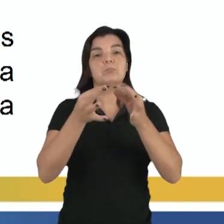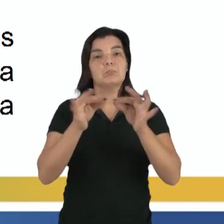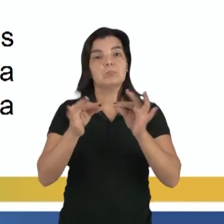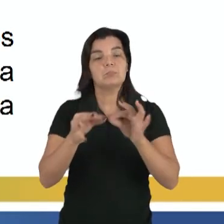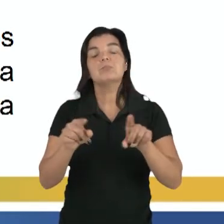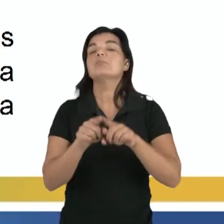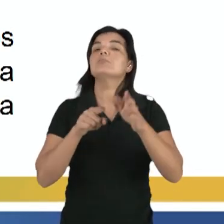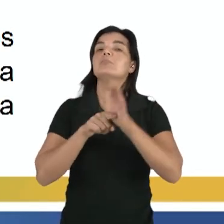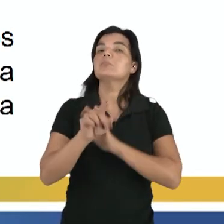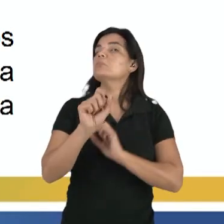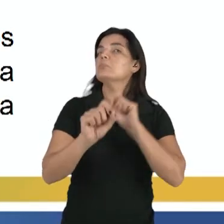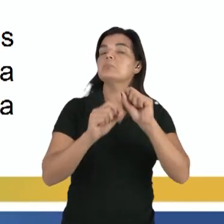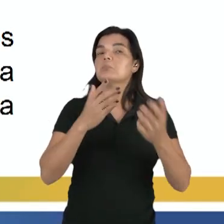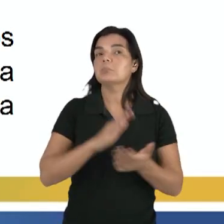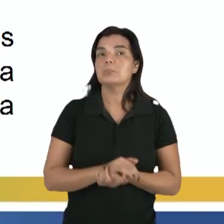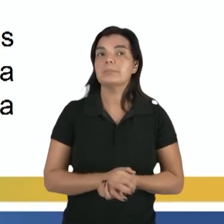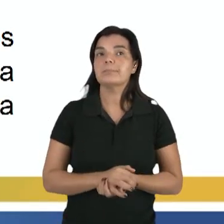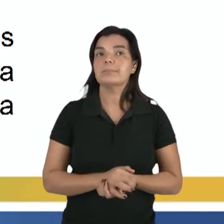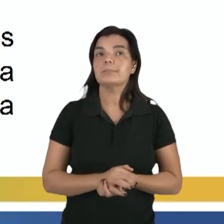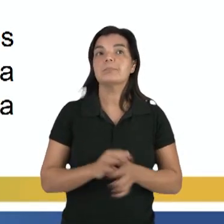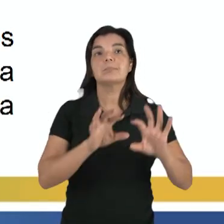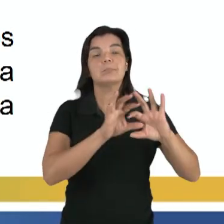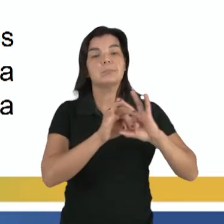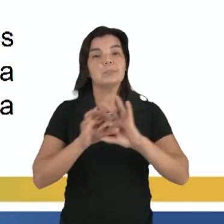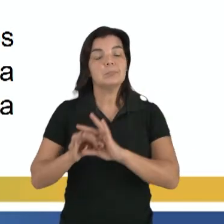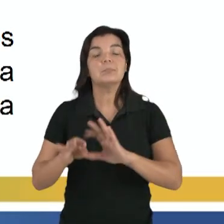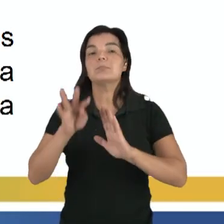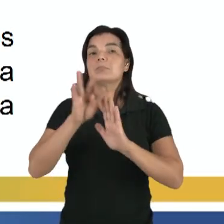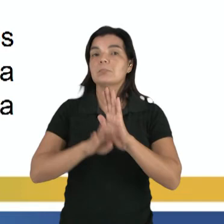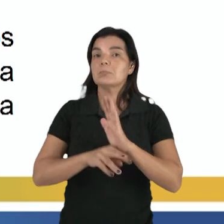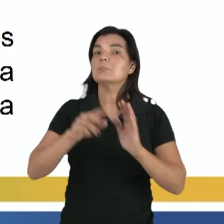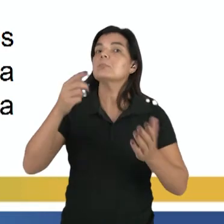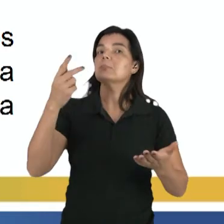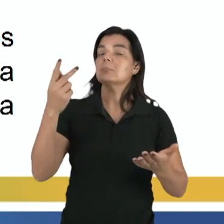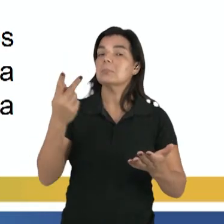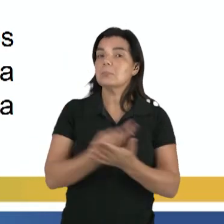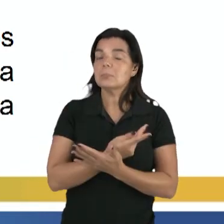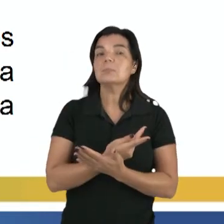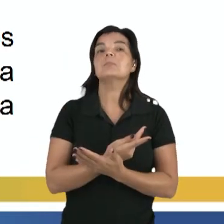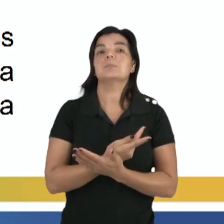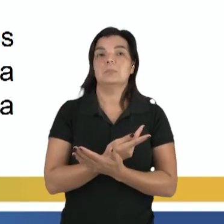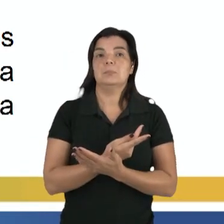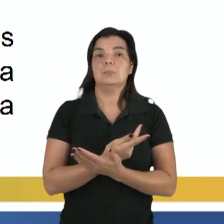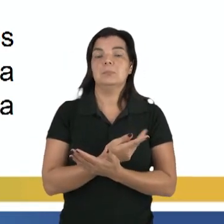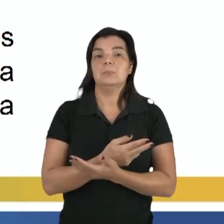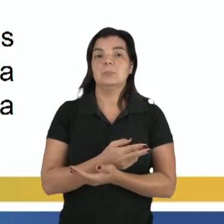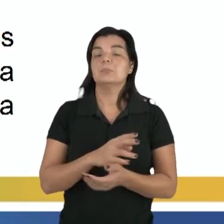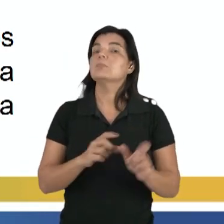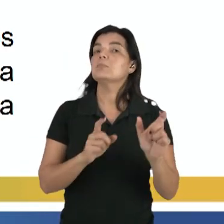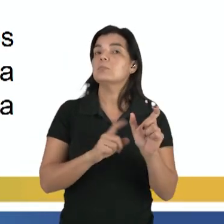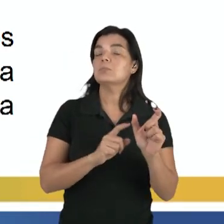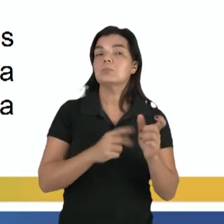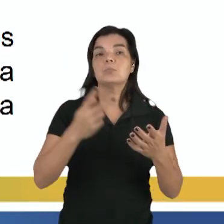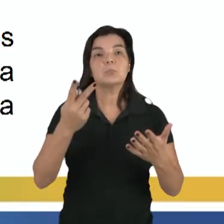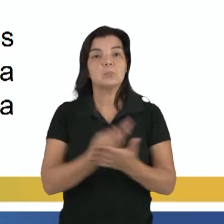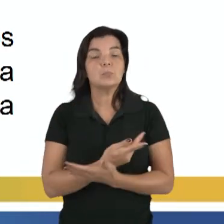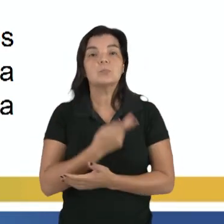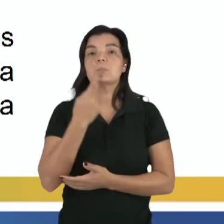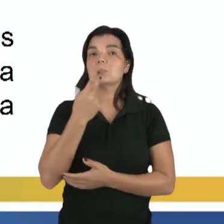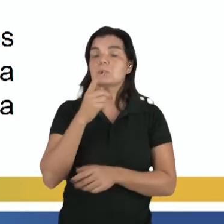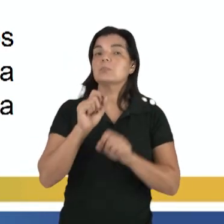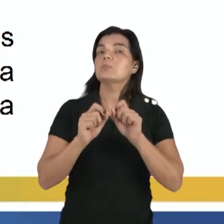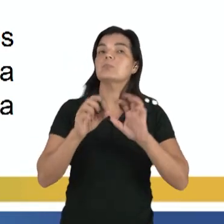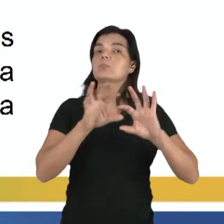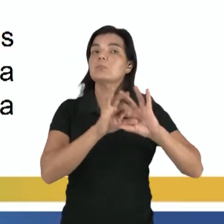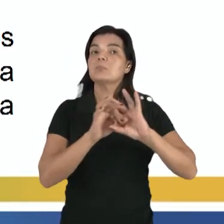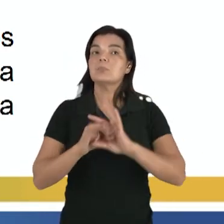textual. E a nossa pergunta é o quê? Sobre a coerência textual. É incorreto. O que a gente não... É incorreto, está errado